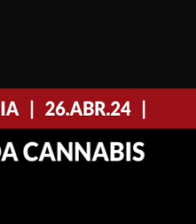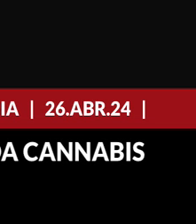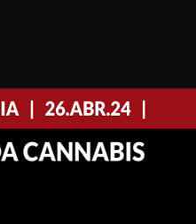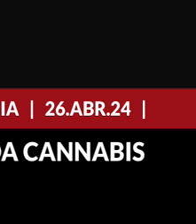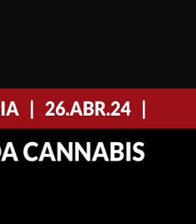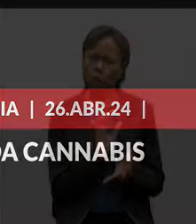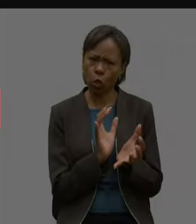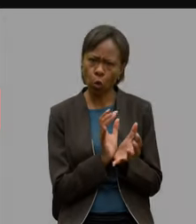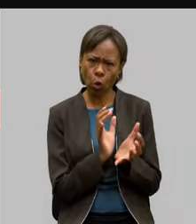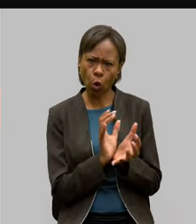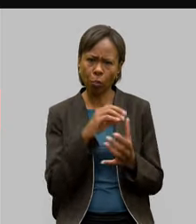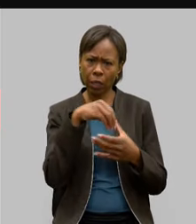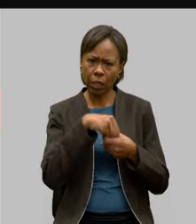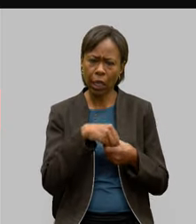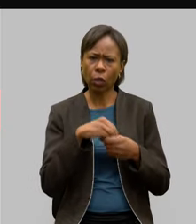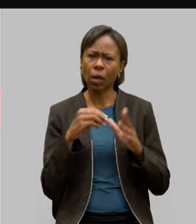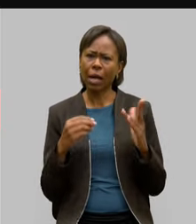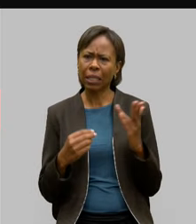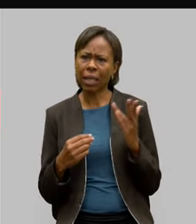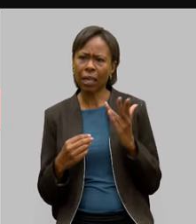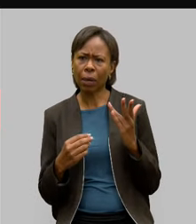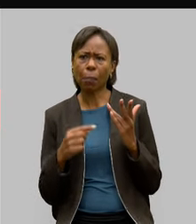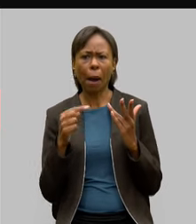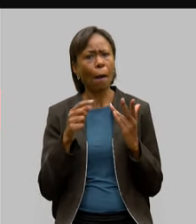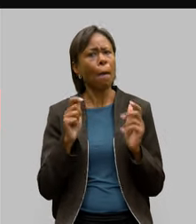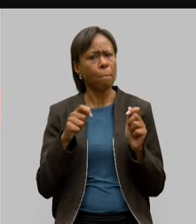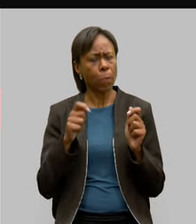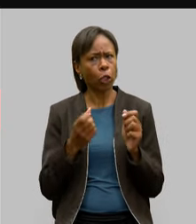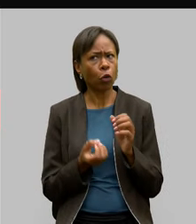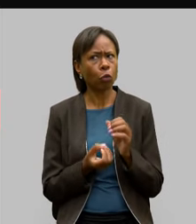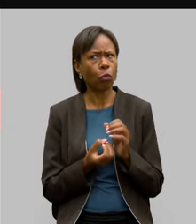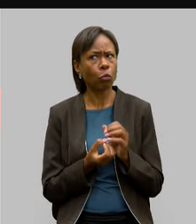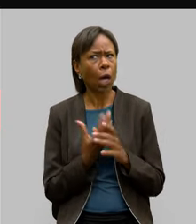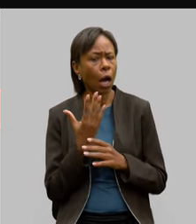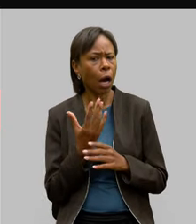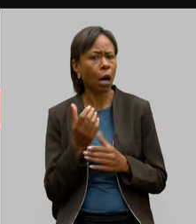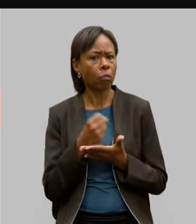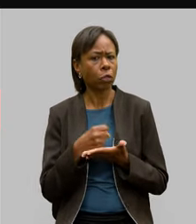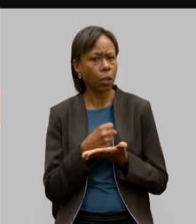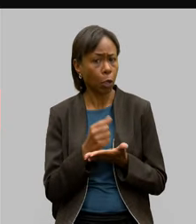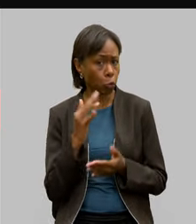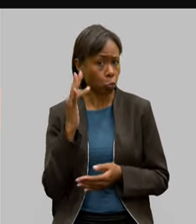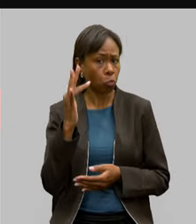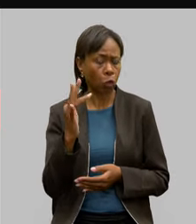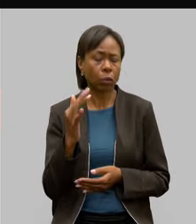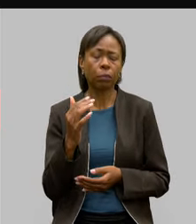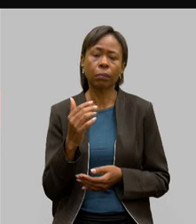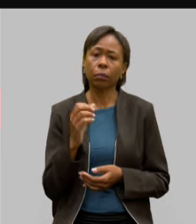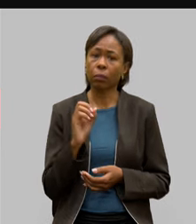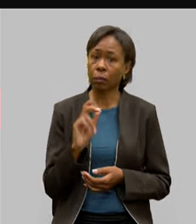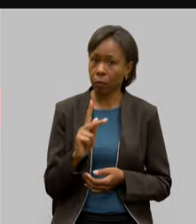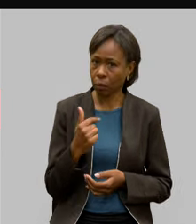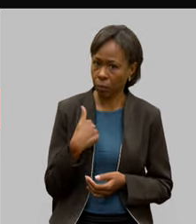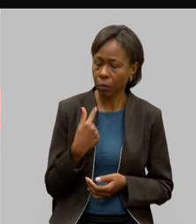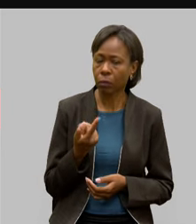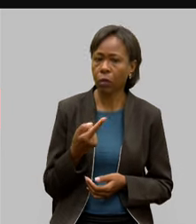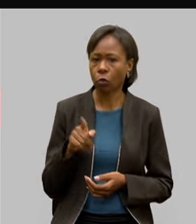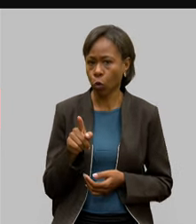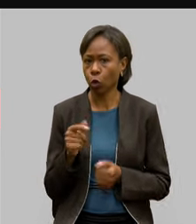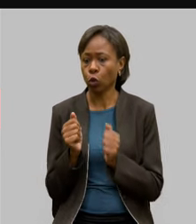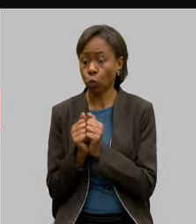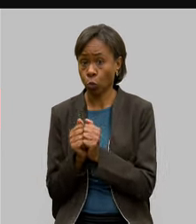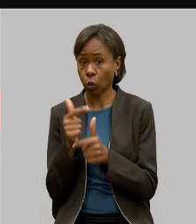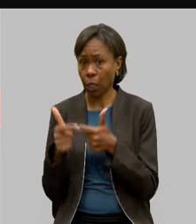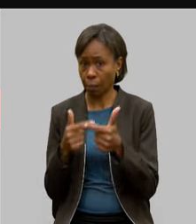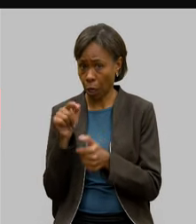cannabis poderiam virar algum medicamento algum dia pois bem e eu fui trabalhar justamente com fardini mas não com